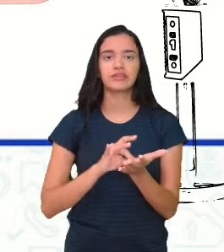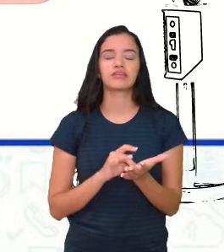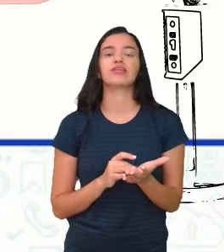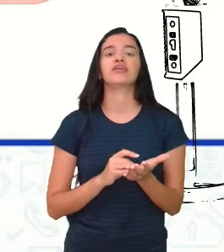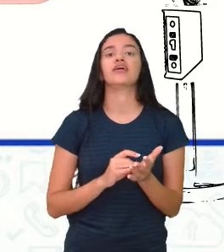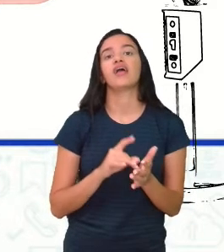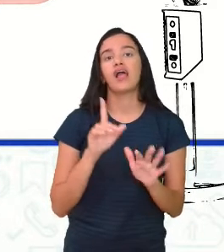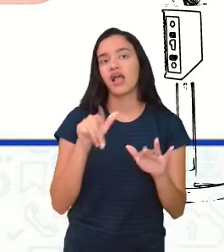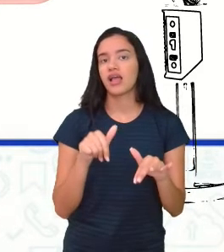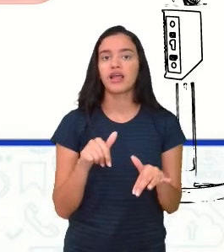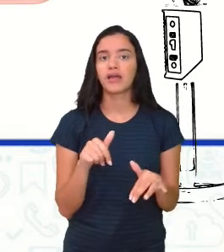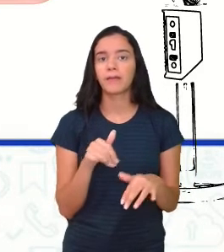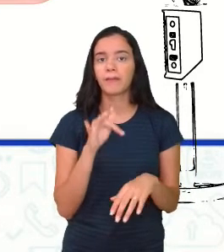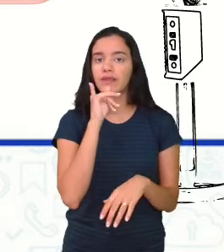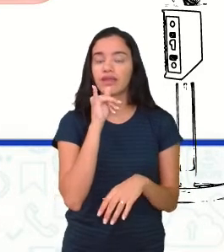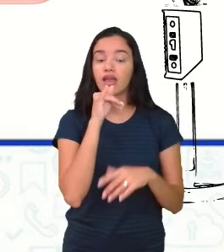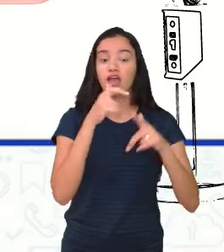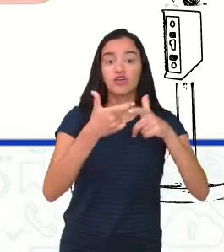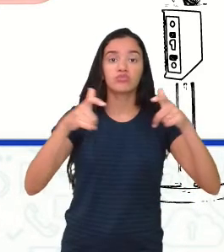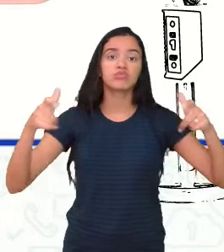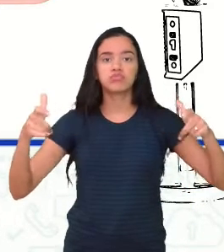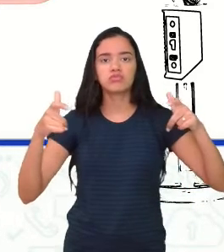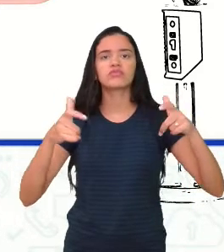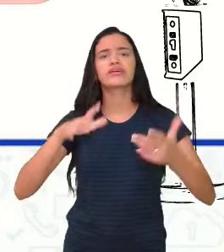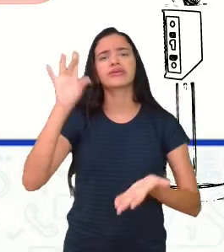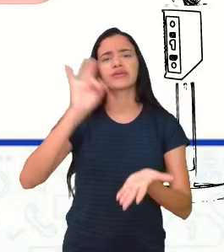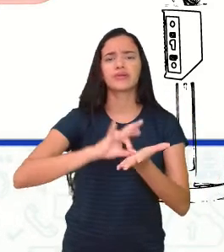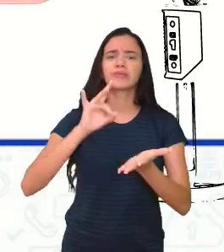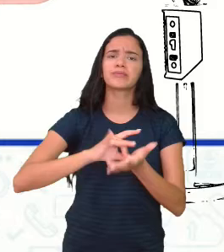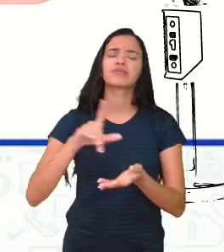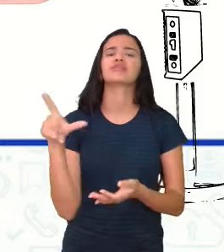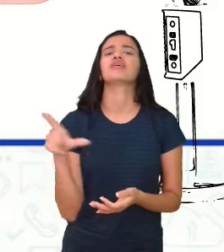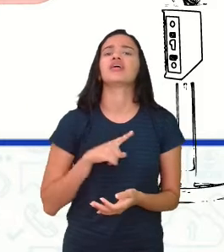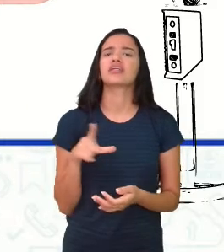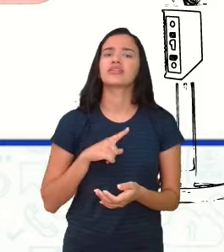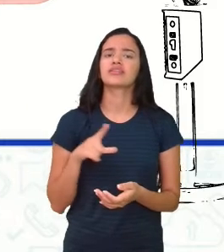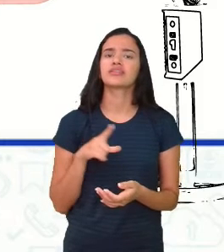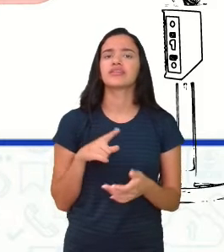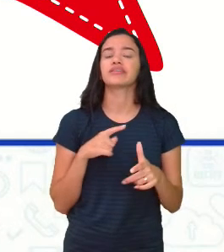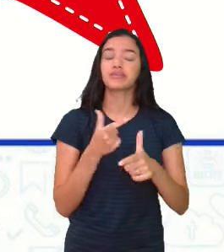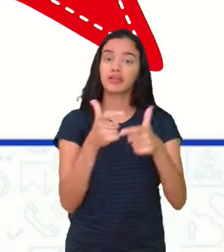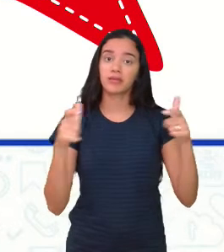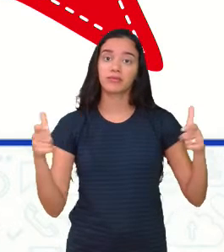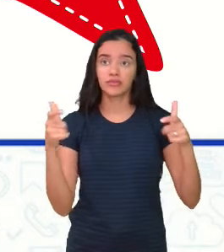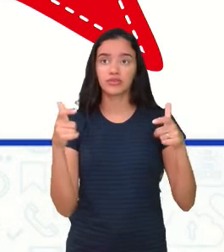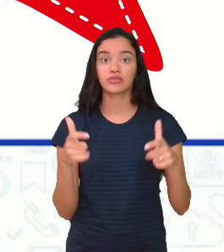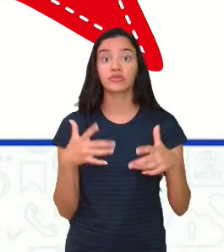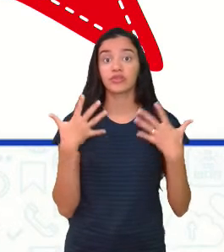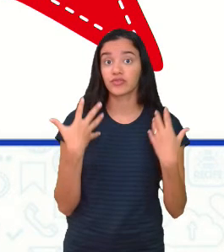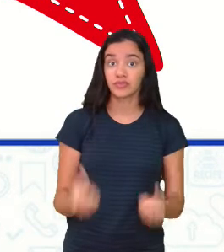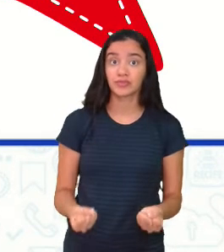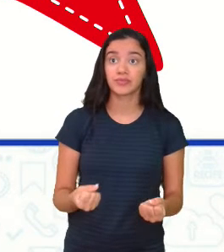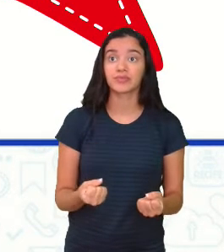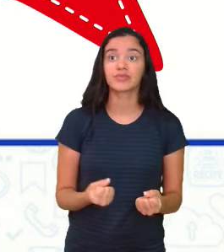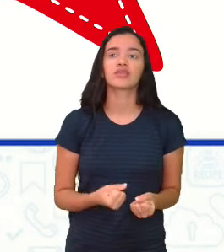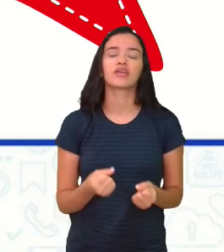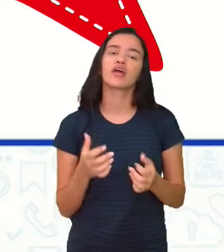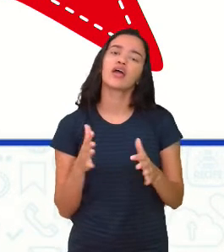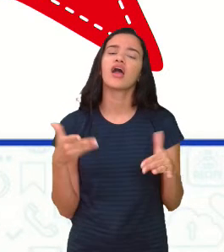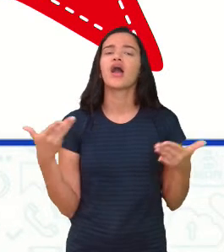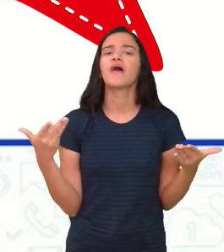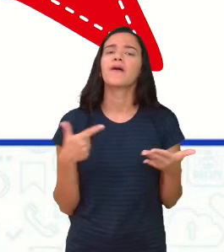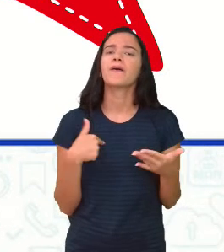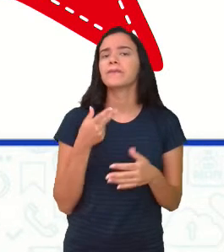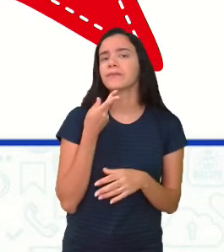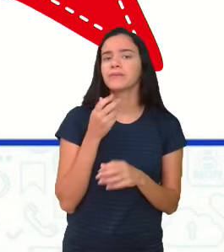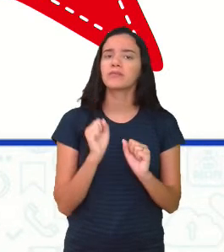popular, né? Ela é muito ampla, ela realmente tem essa amplitude. Vamos lá? Então, a gente